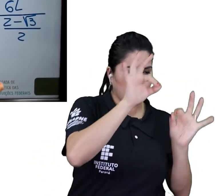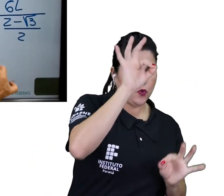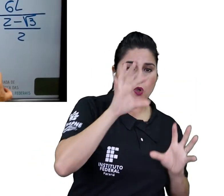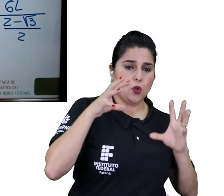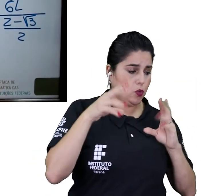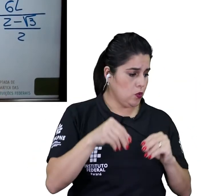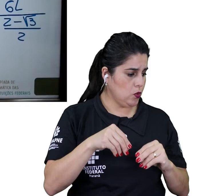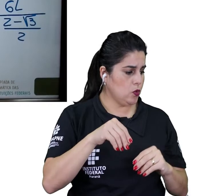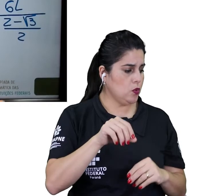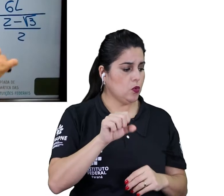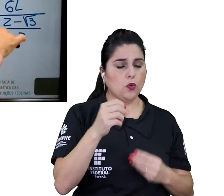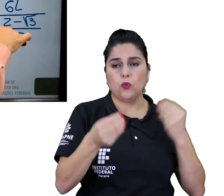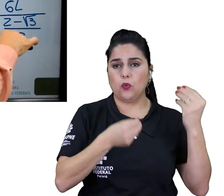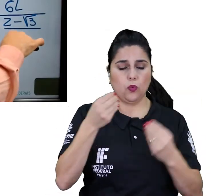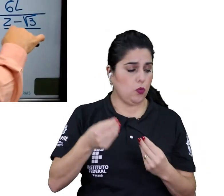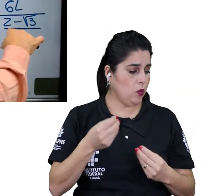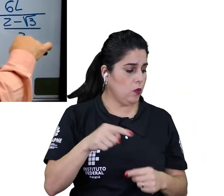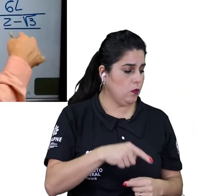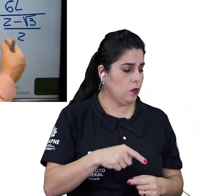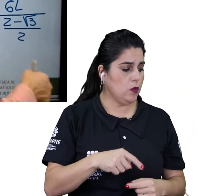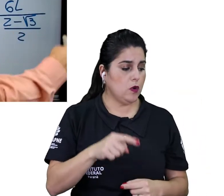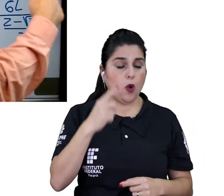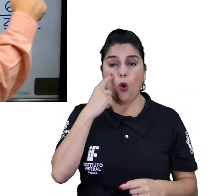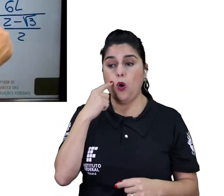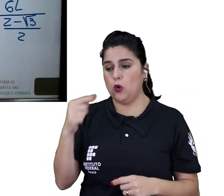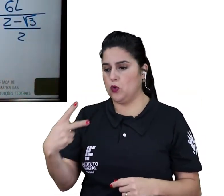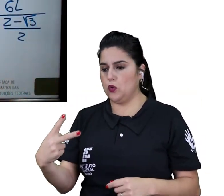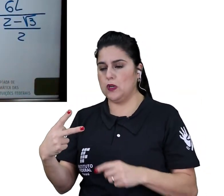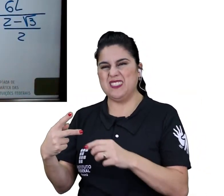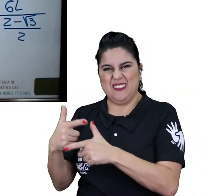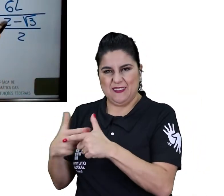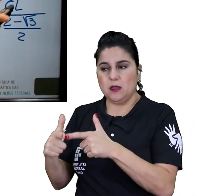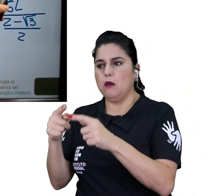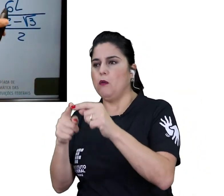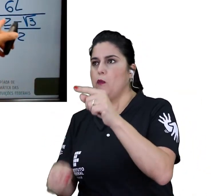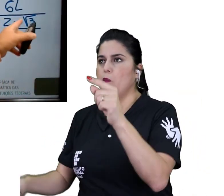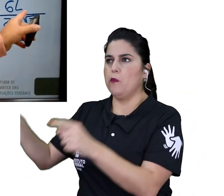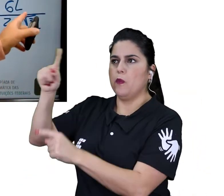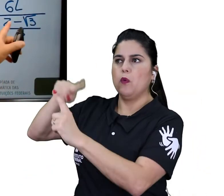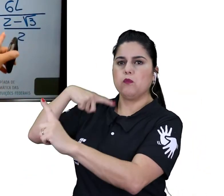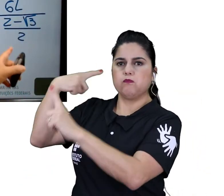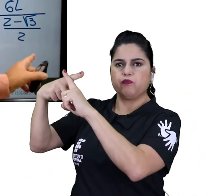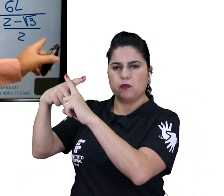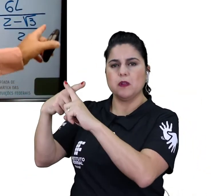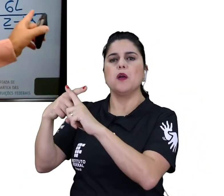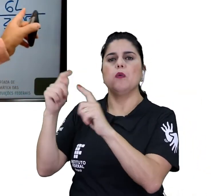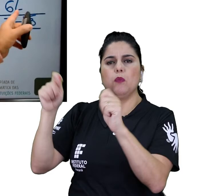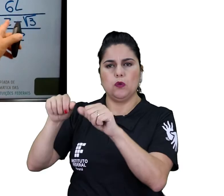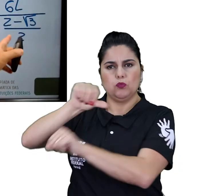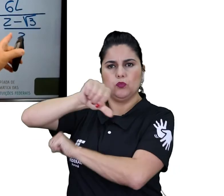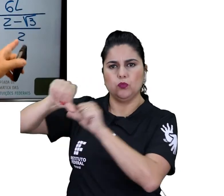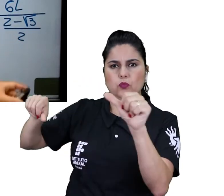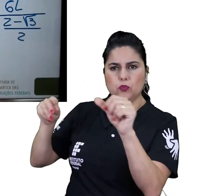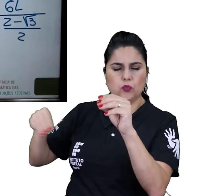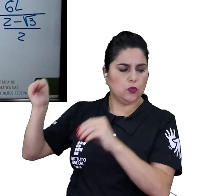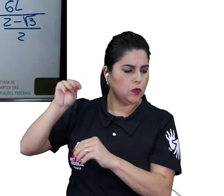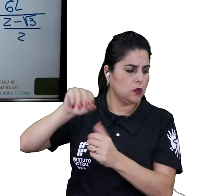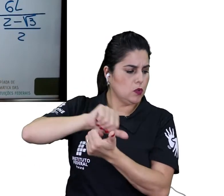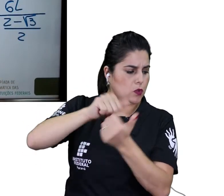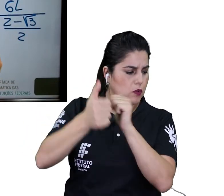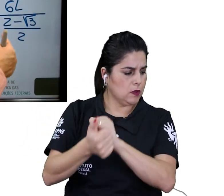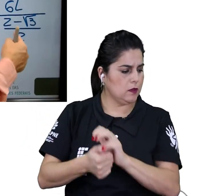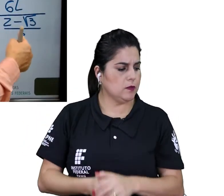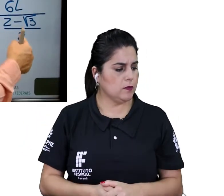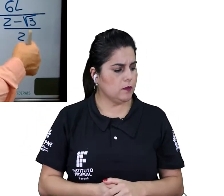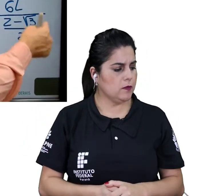hexágonos é dado por esse 2 vem multiplicando, que eu posso manter 6L e multiplicar pela fração aqui